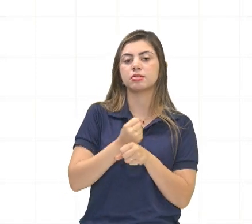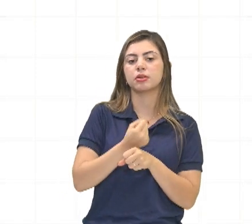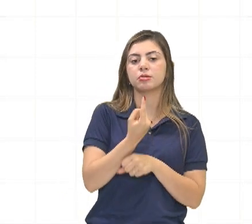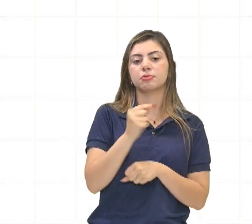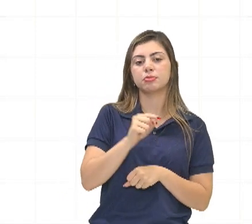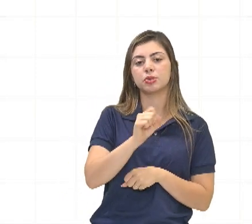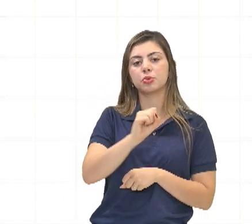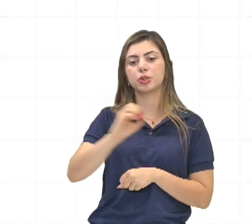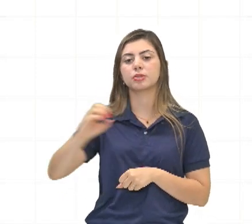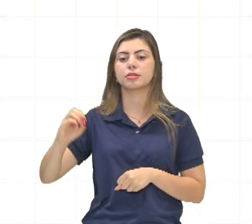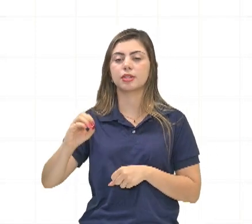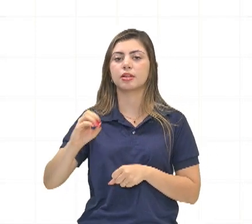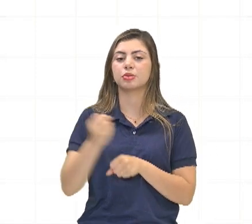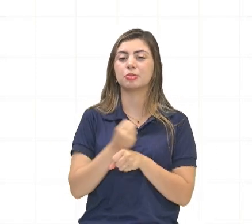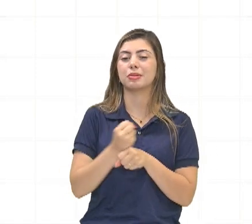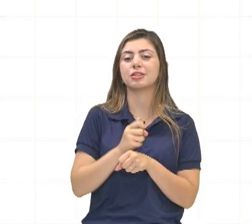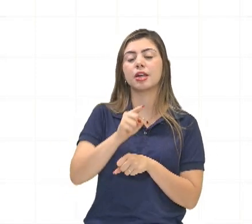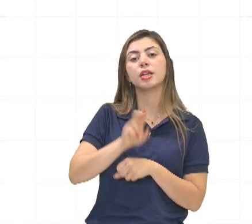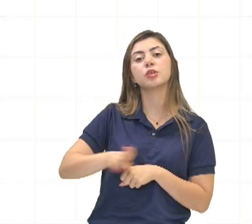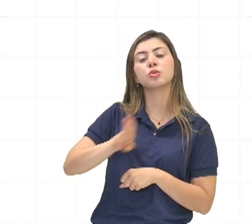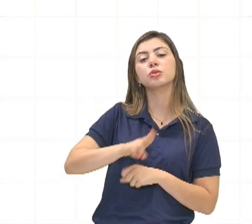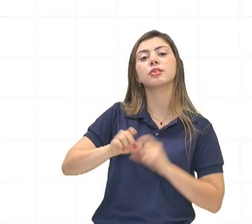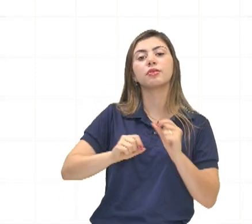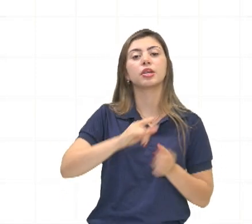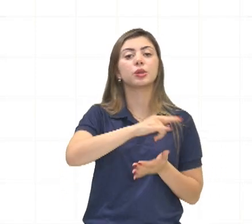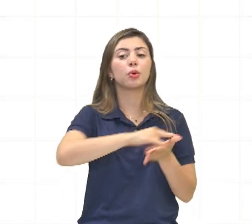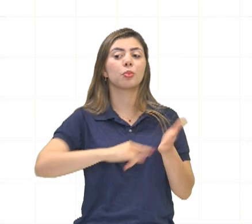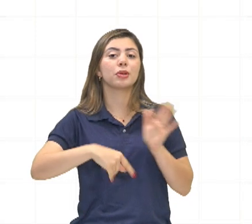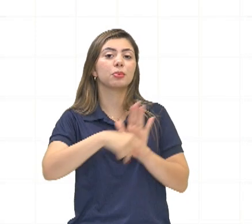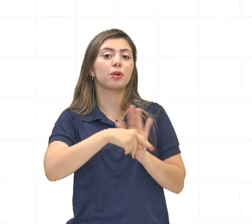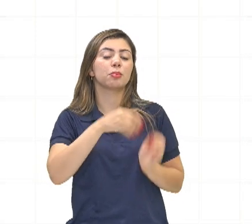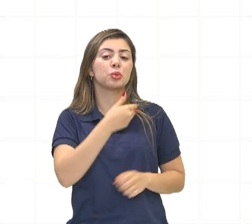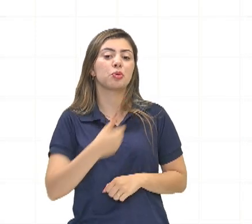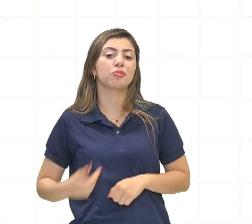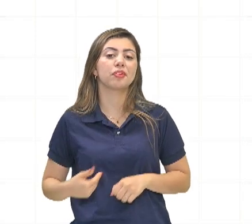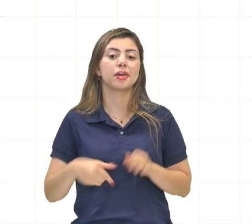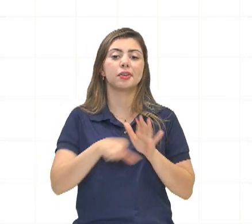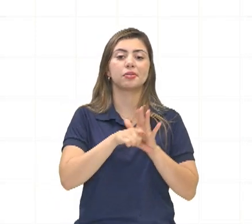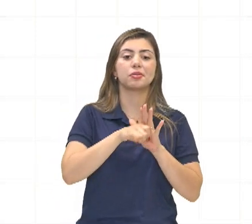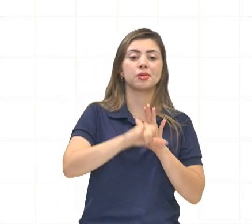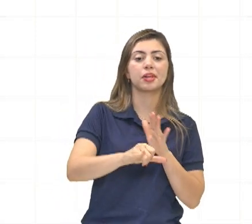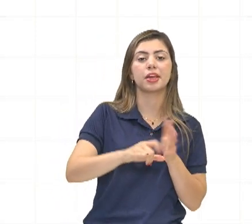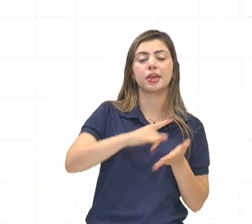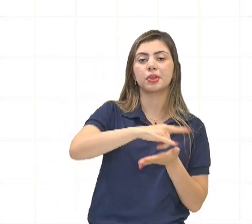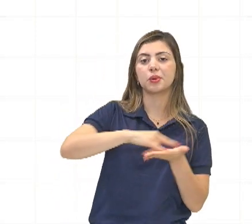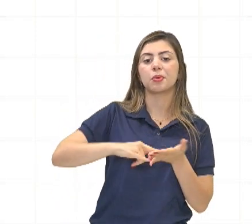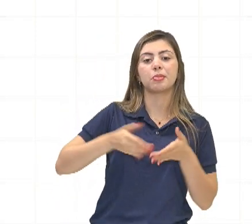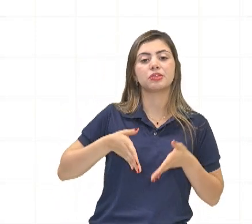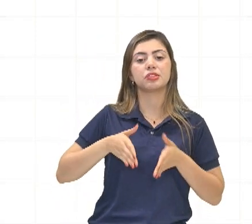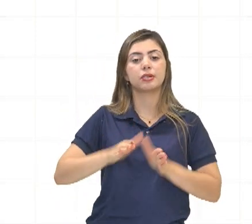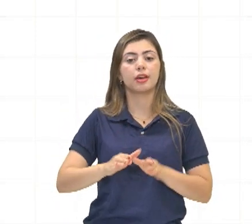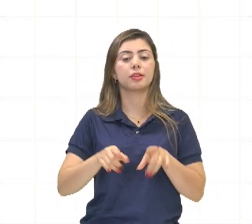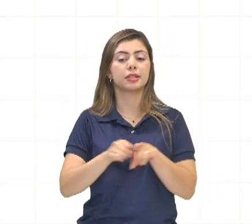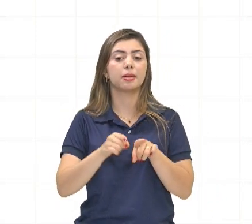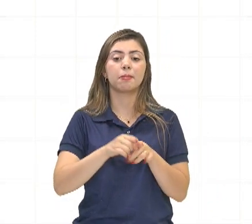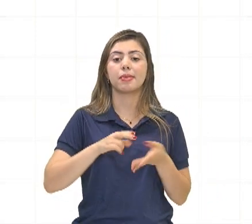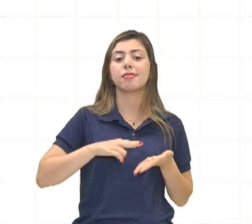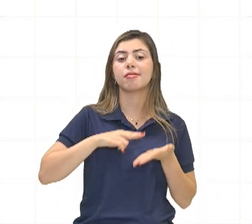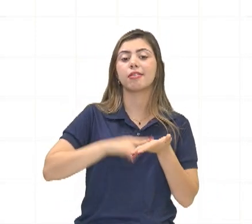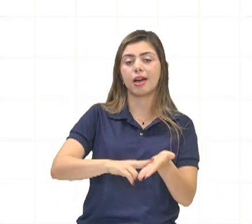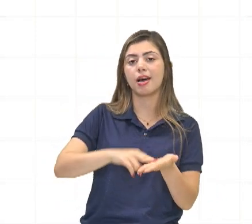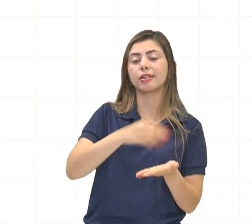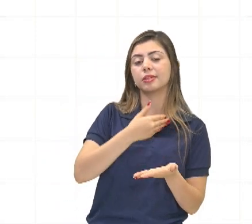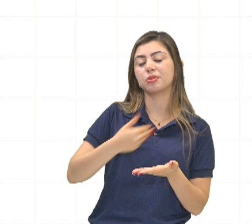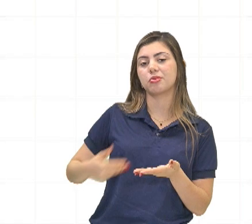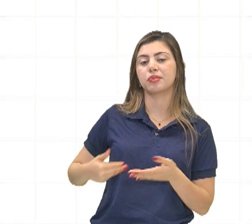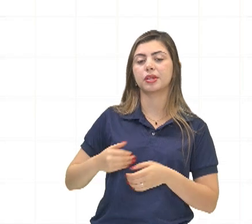eram papéis importantes do governo, leis, certidões de nascimento e até mesmo cartas entre chefes